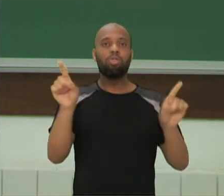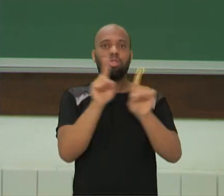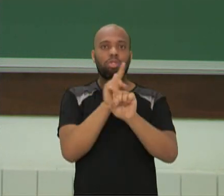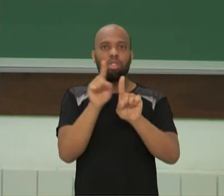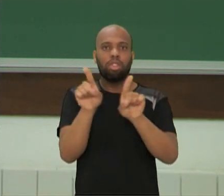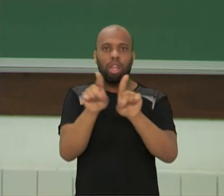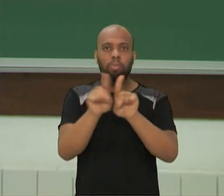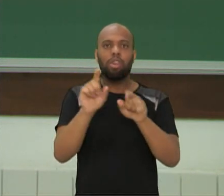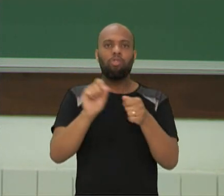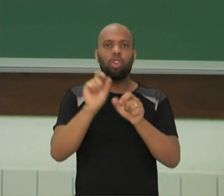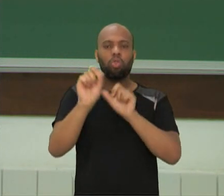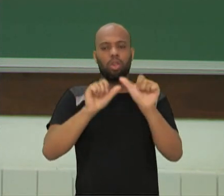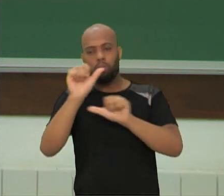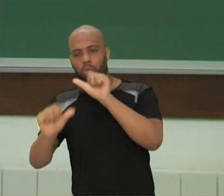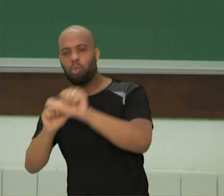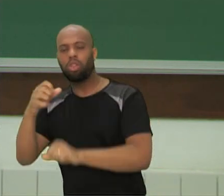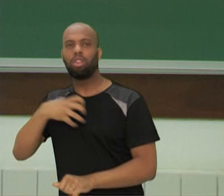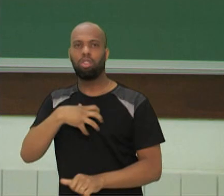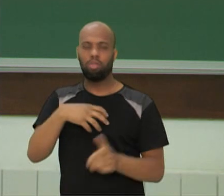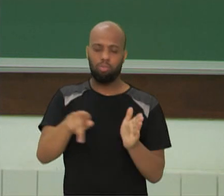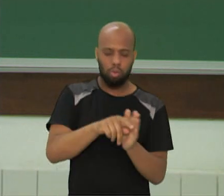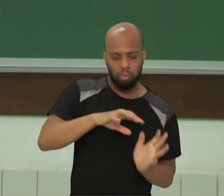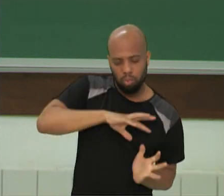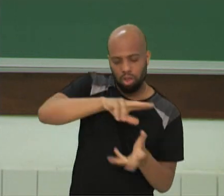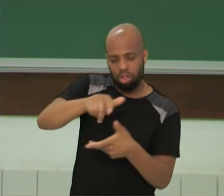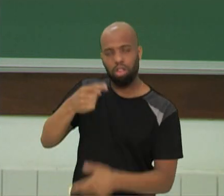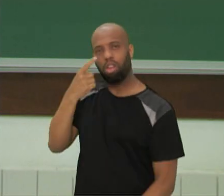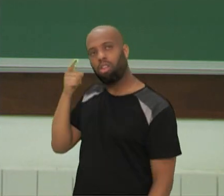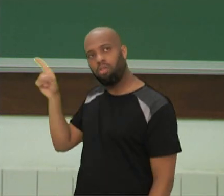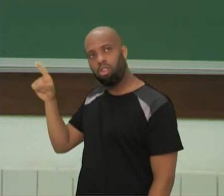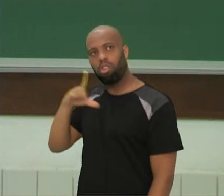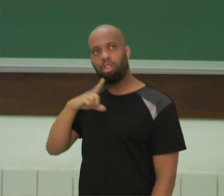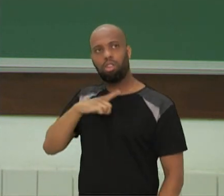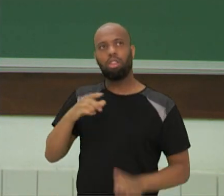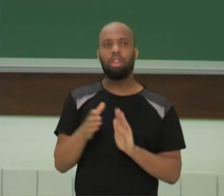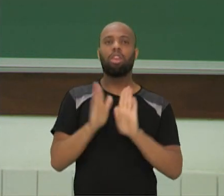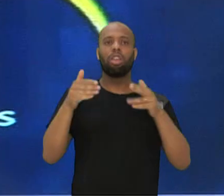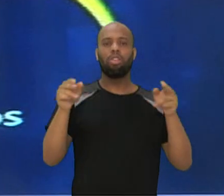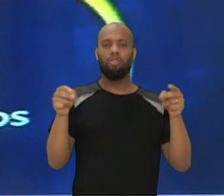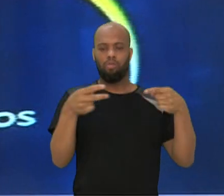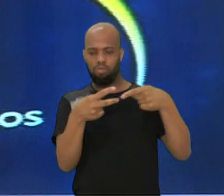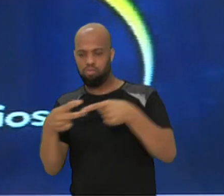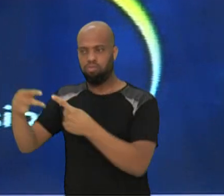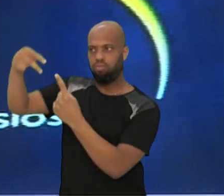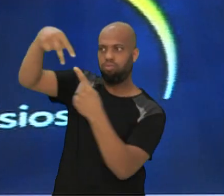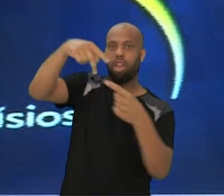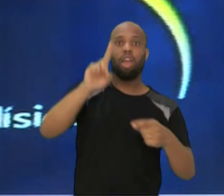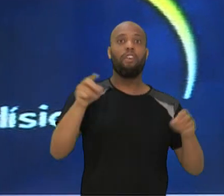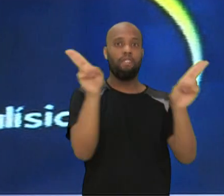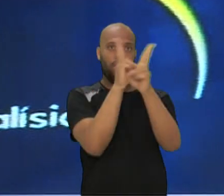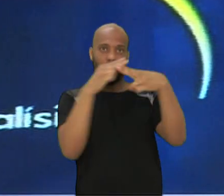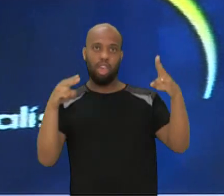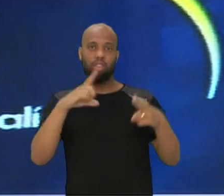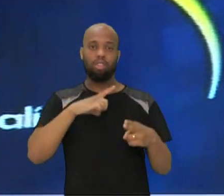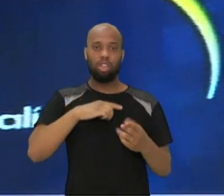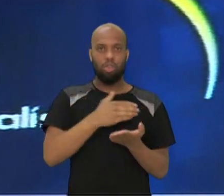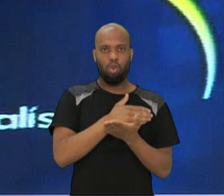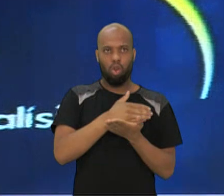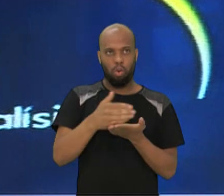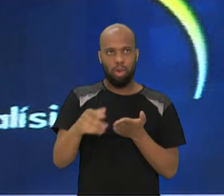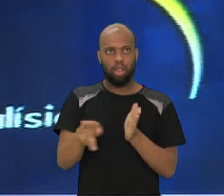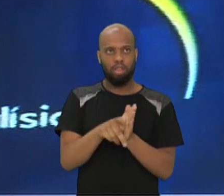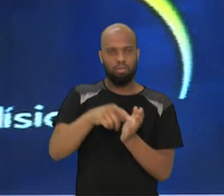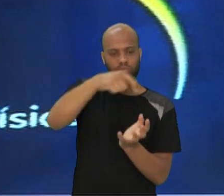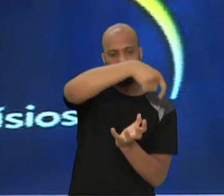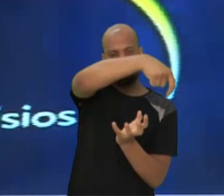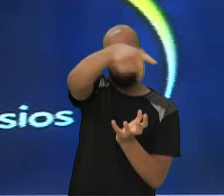na modificação das condições da atmosfera, conforme a gente pode ver aqui, ó. Então, os ventos alísios, que estão vindo da região do trópico,